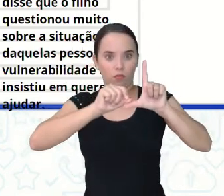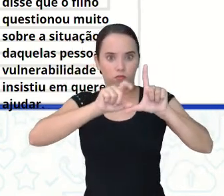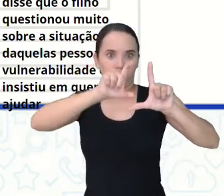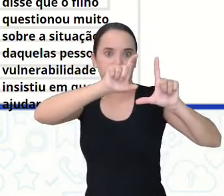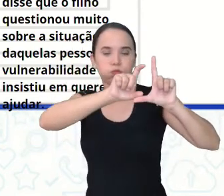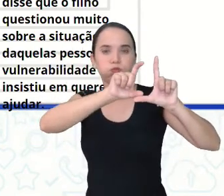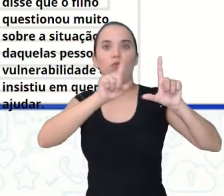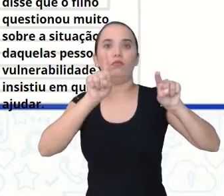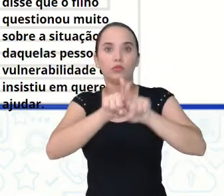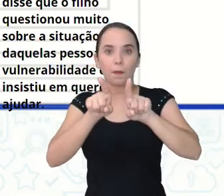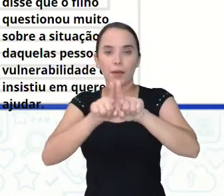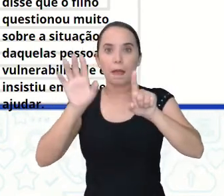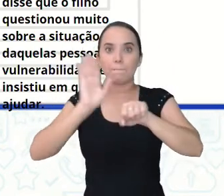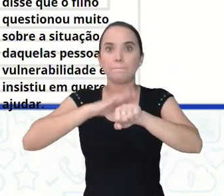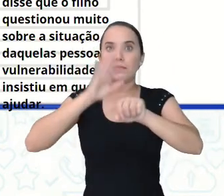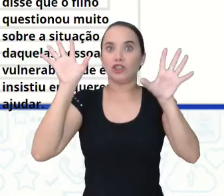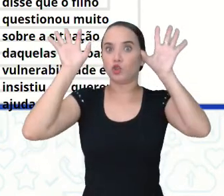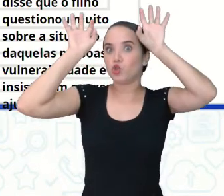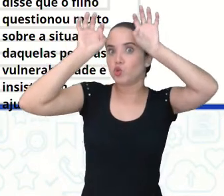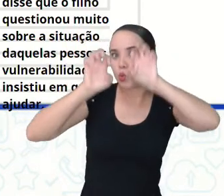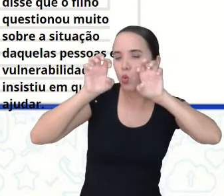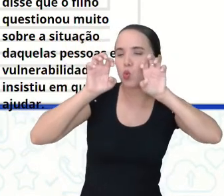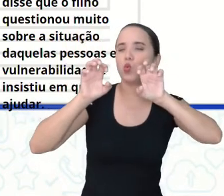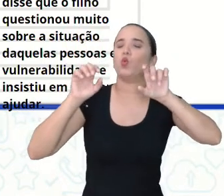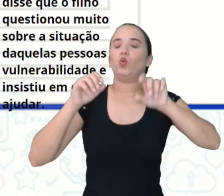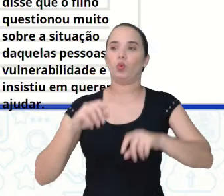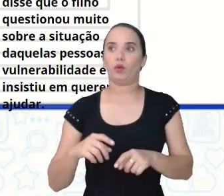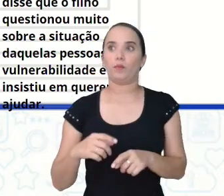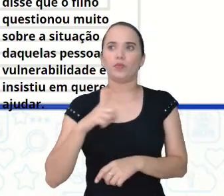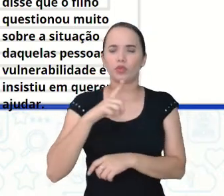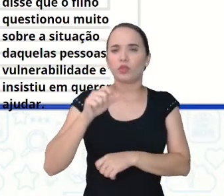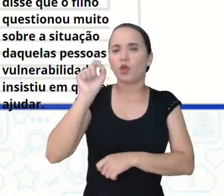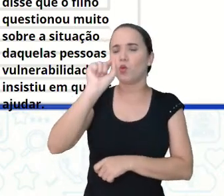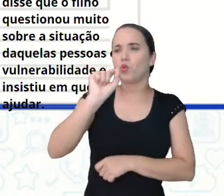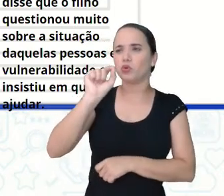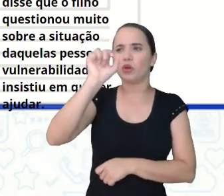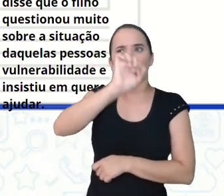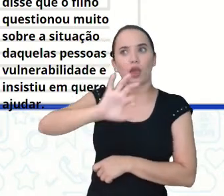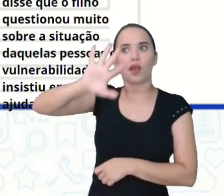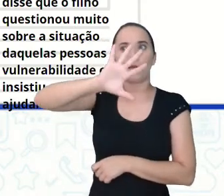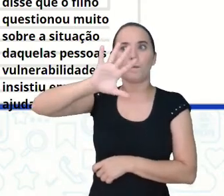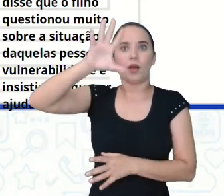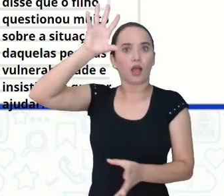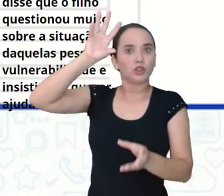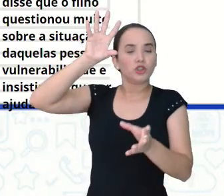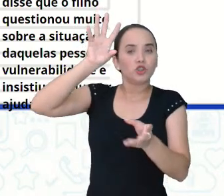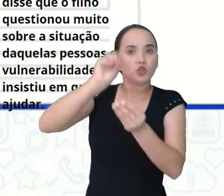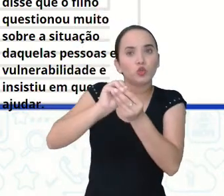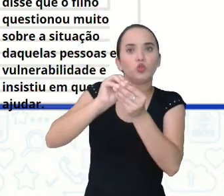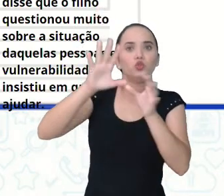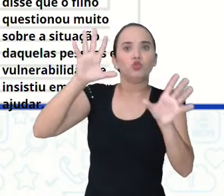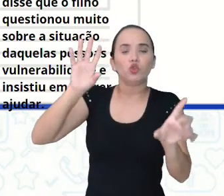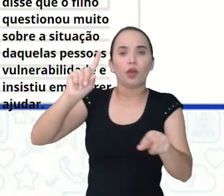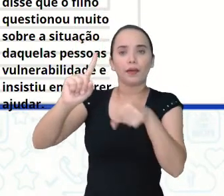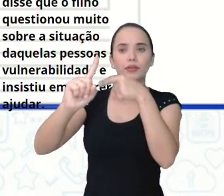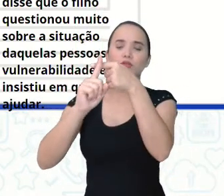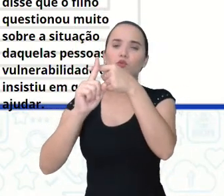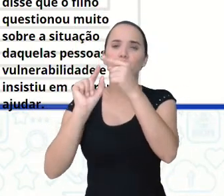gente tem a foto do menino, porque essa foto, essa linguagem não verbal reforça